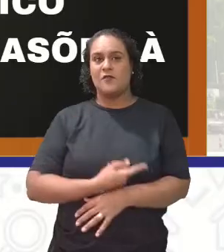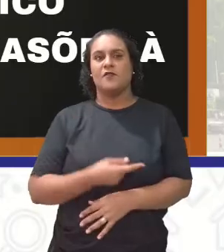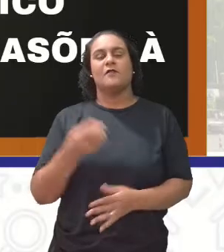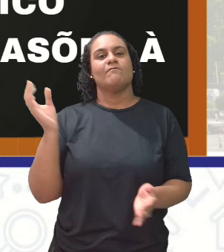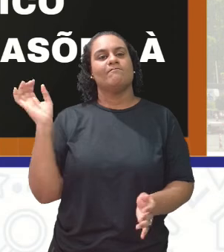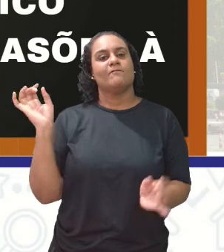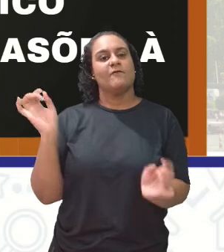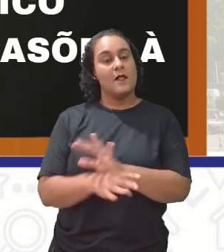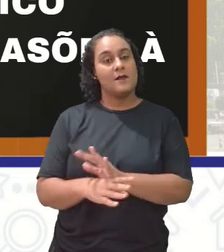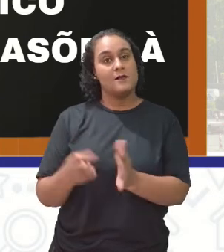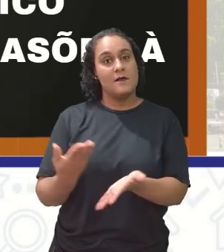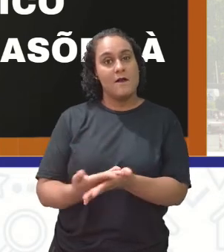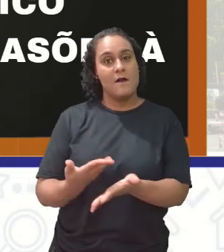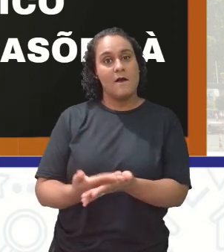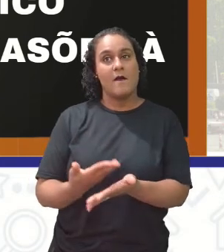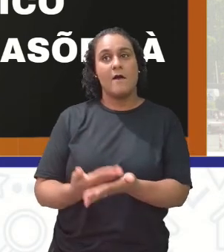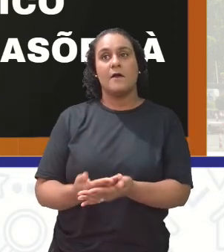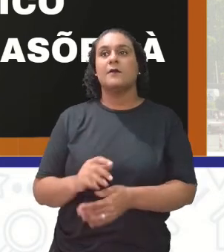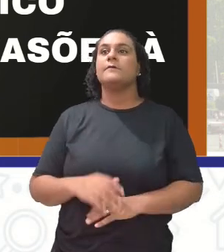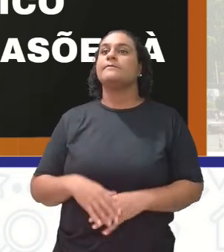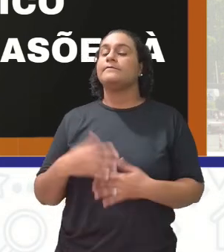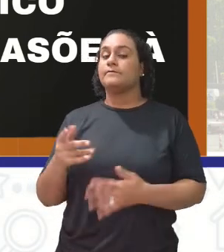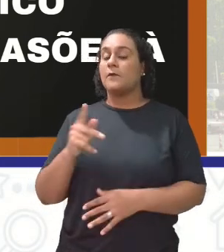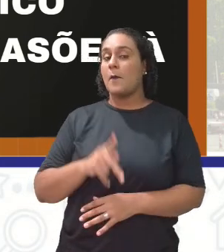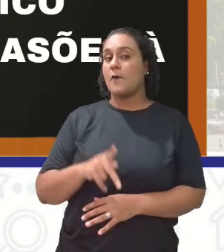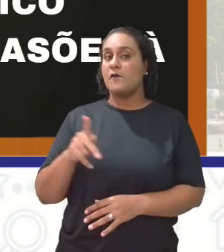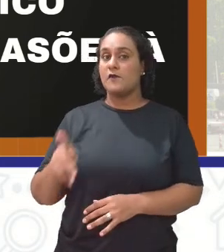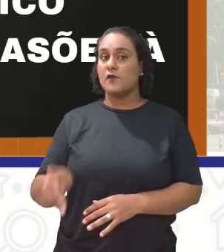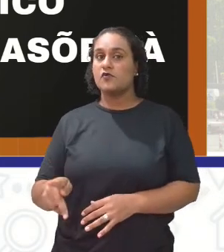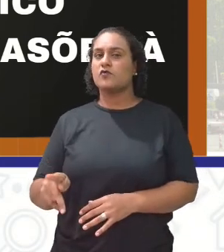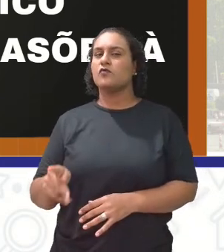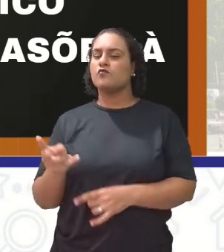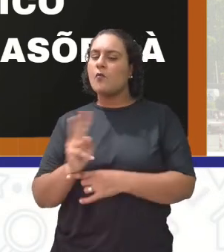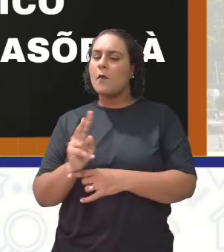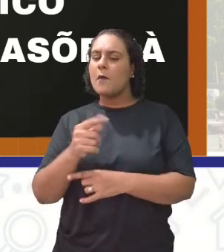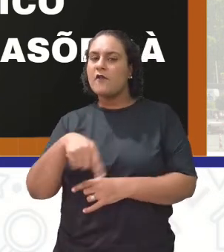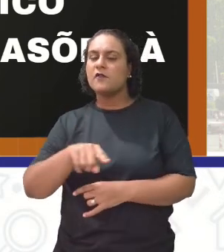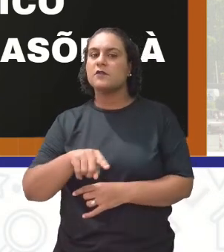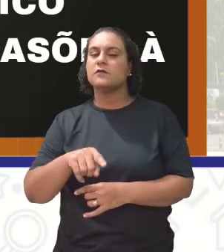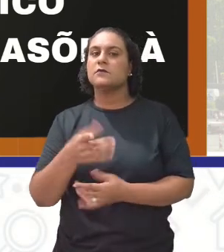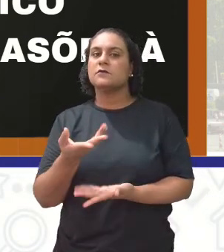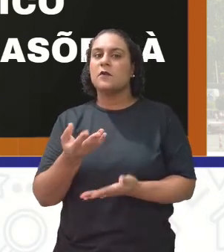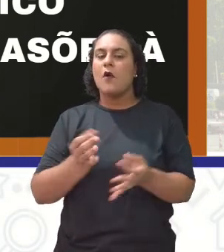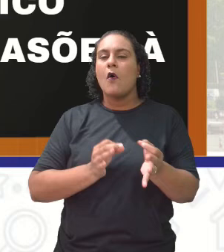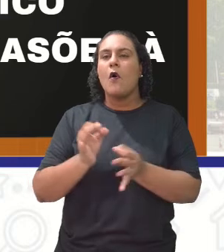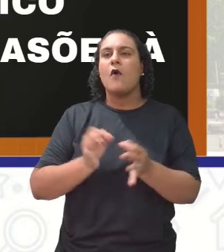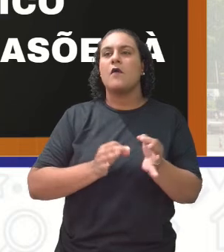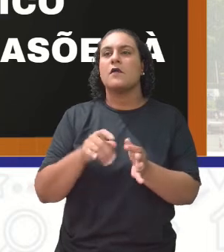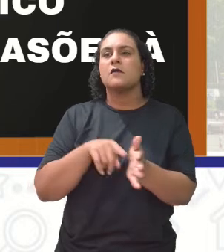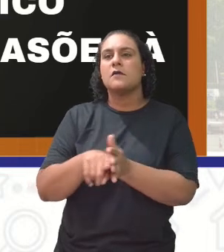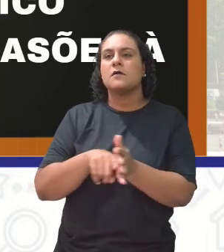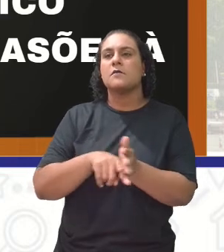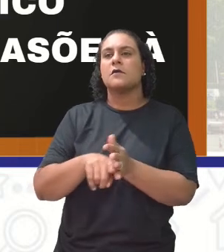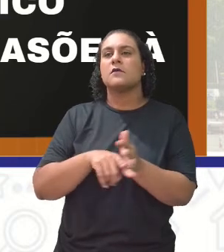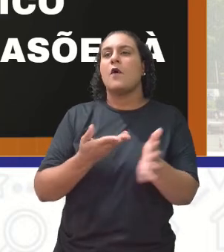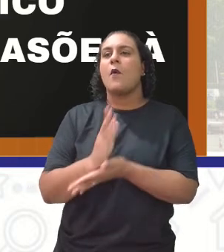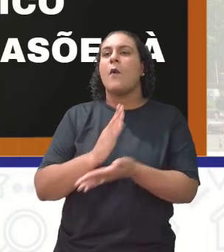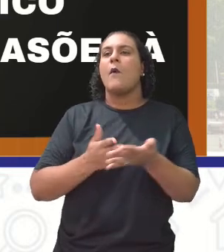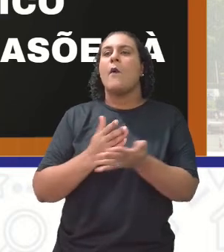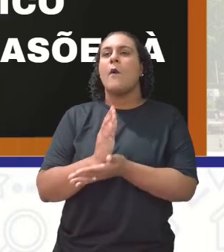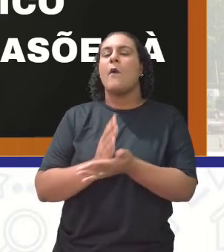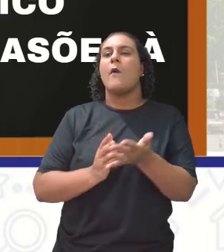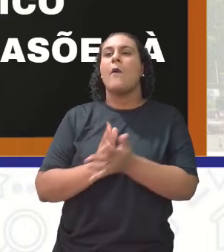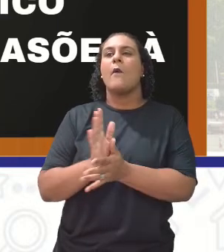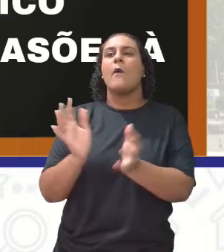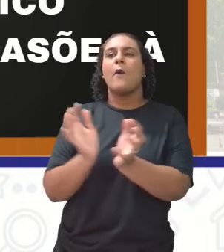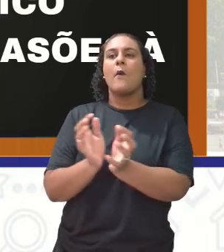encerrar a nossa aula, com supervisão do seu professor, da sua professora, elabore uma pesquisa sobre algum reino germânico